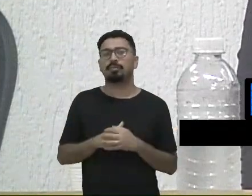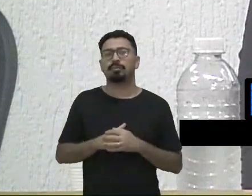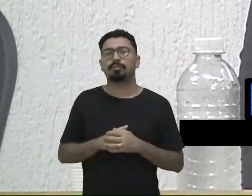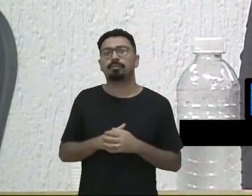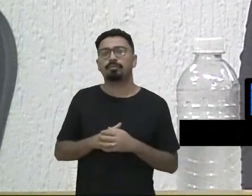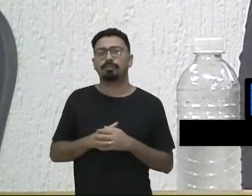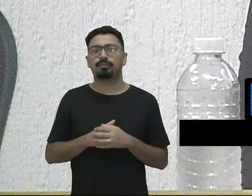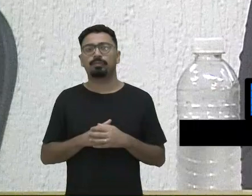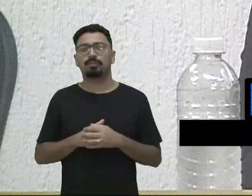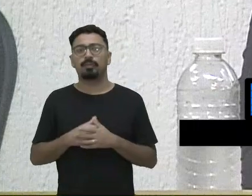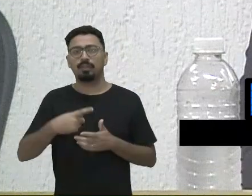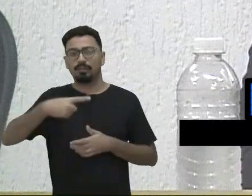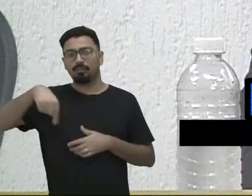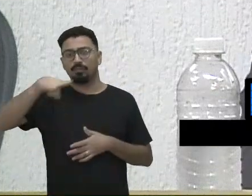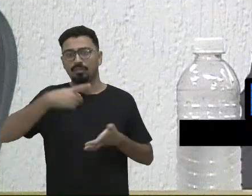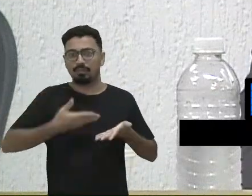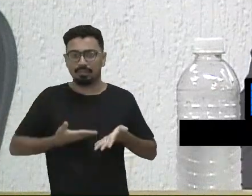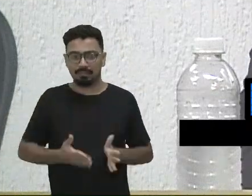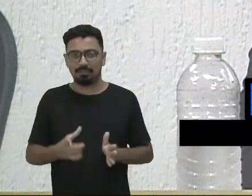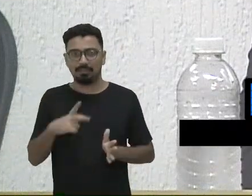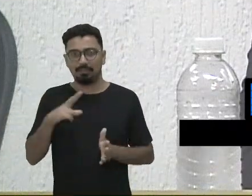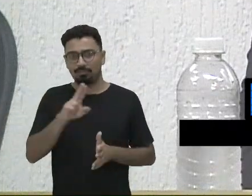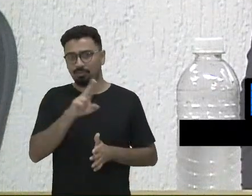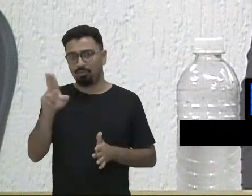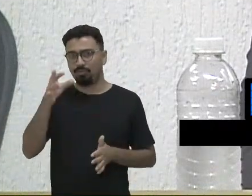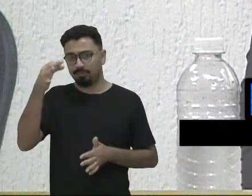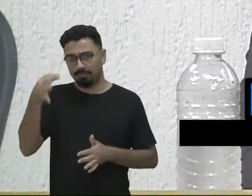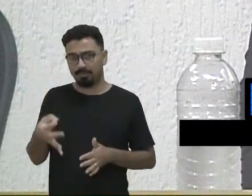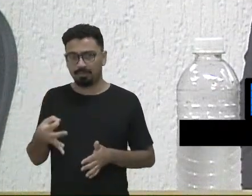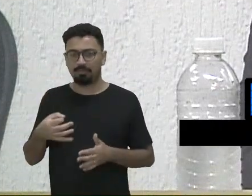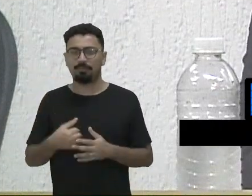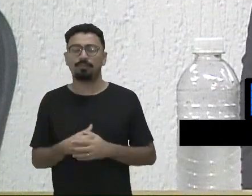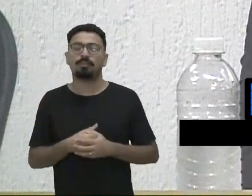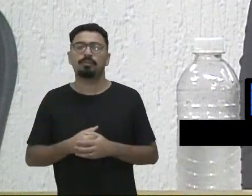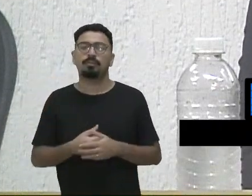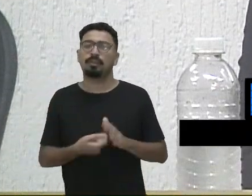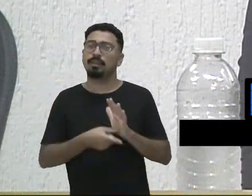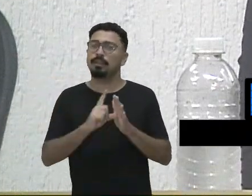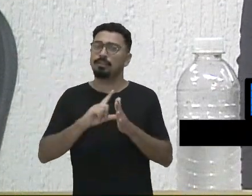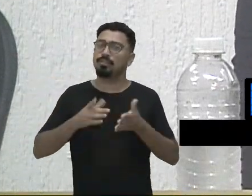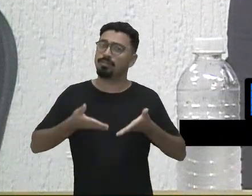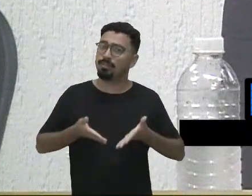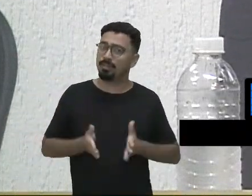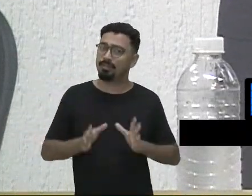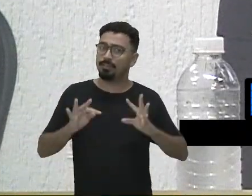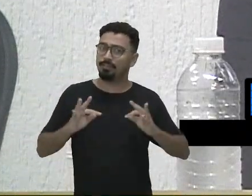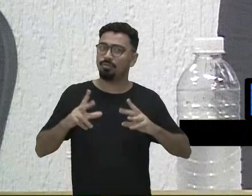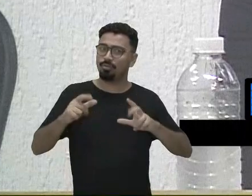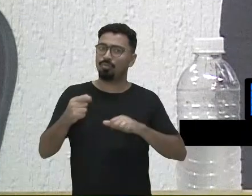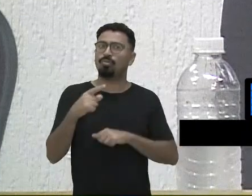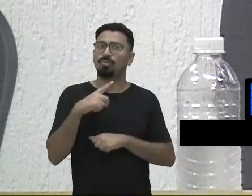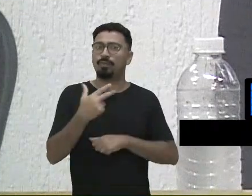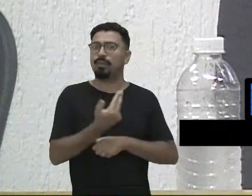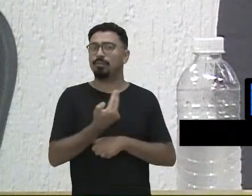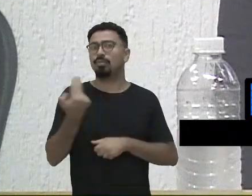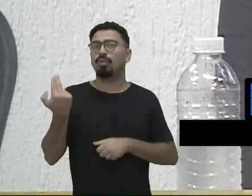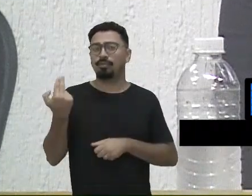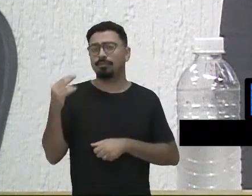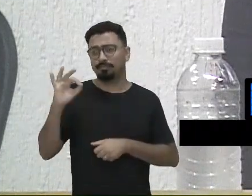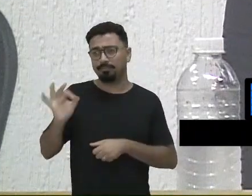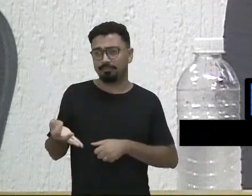Quando vocês nasceram, vocês receberam um nome, correto? Antes de nascer, todo mundo recebe um nome, não